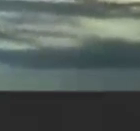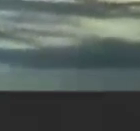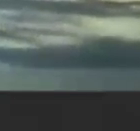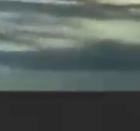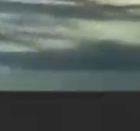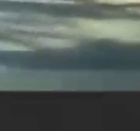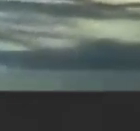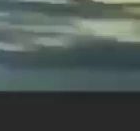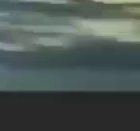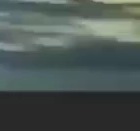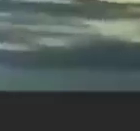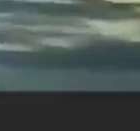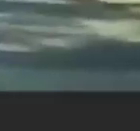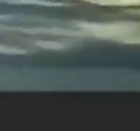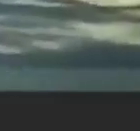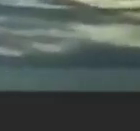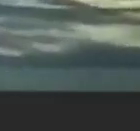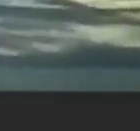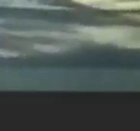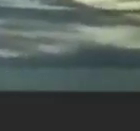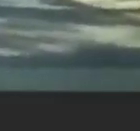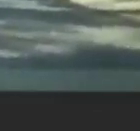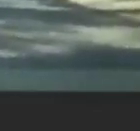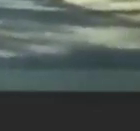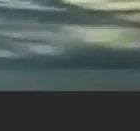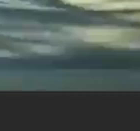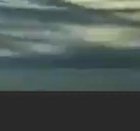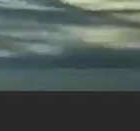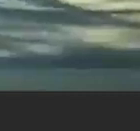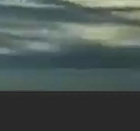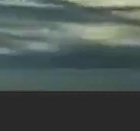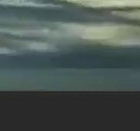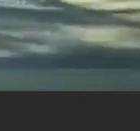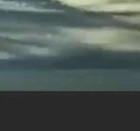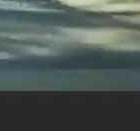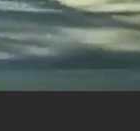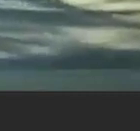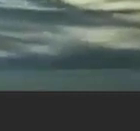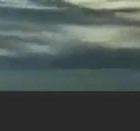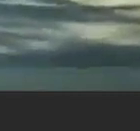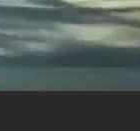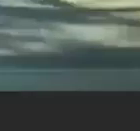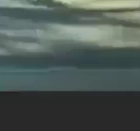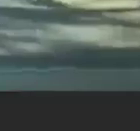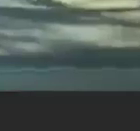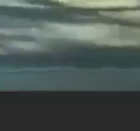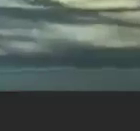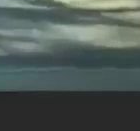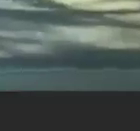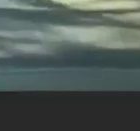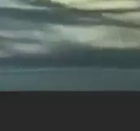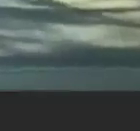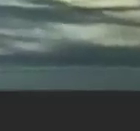aqui atrás, e as fotos que nós passamos agora para vocês, foi feito o serviço. Então, agradecemos à Secretaria de Obras pelo